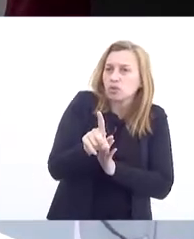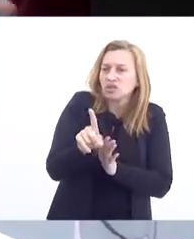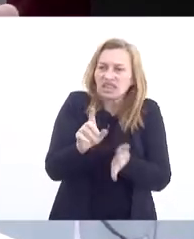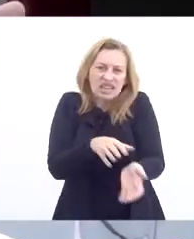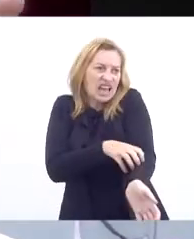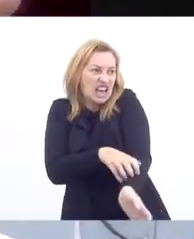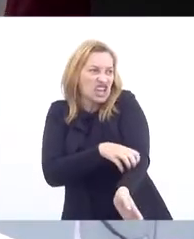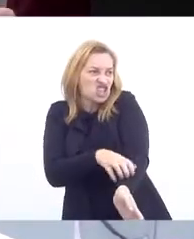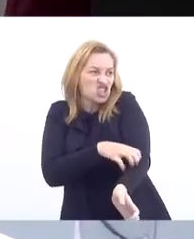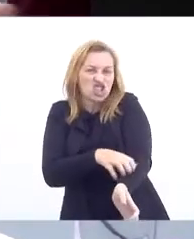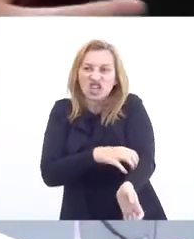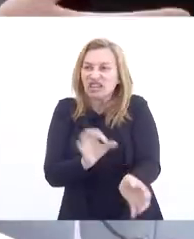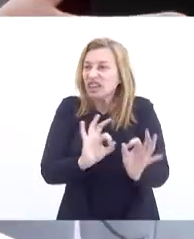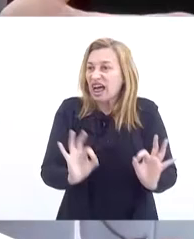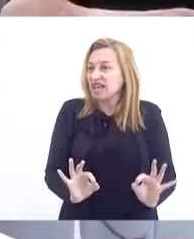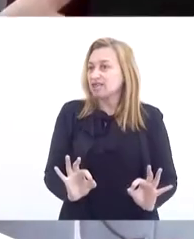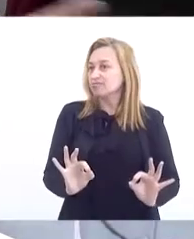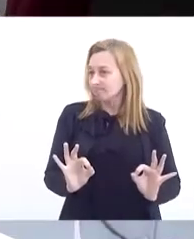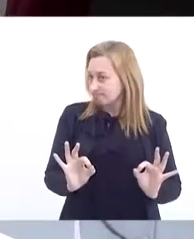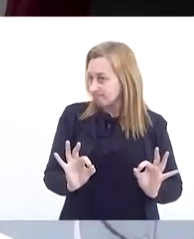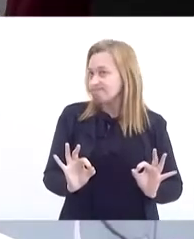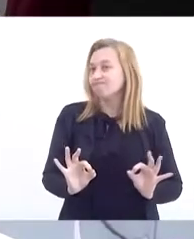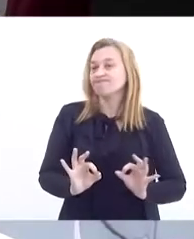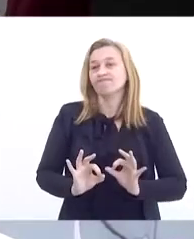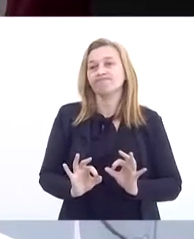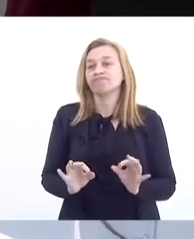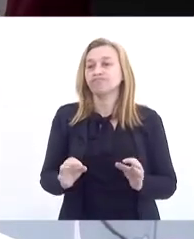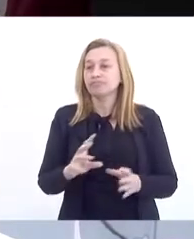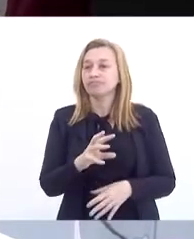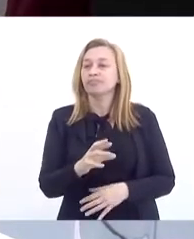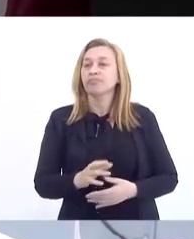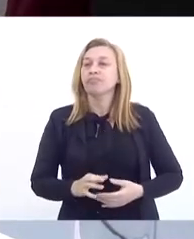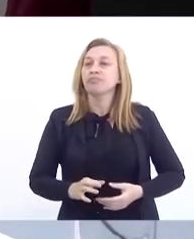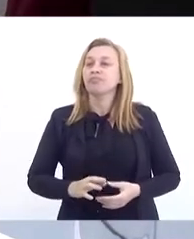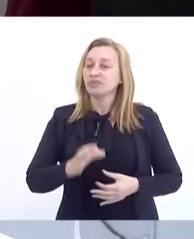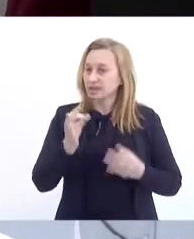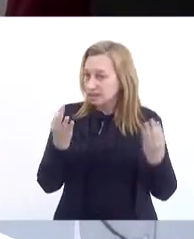alérgico, não sei o quê, porque senão não tem campanha de vacinação que dê certo.